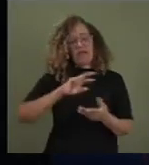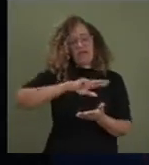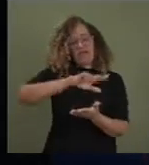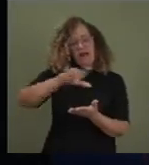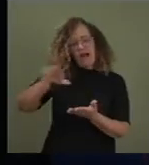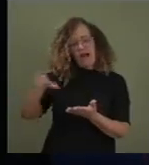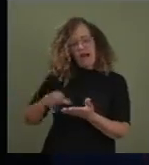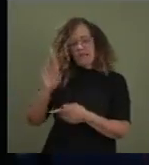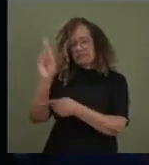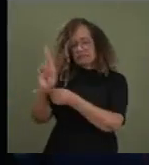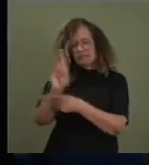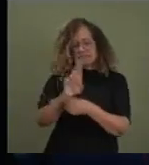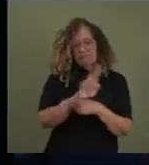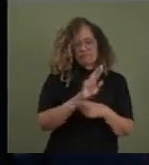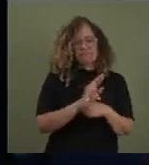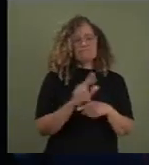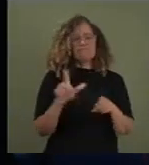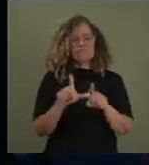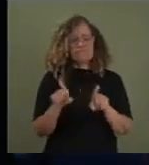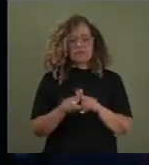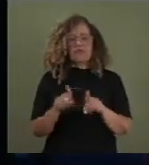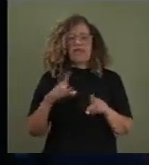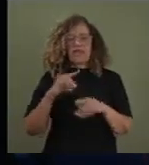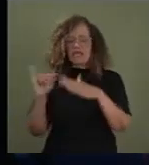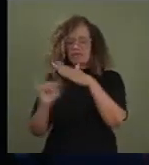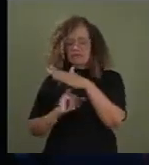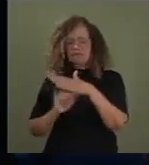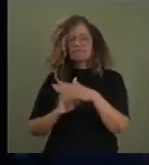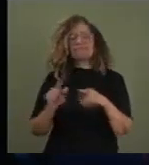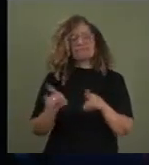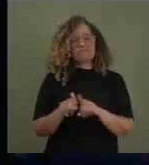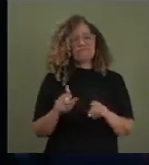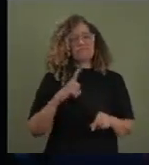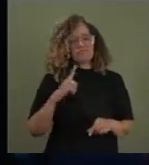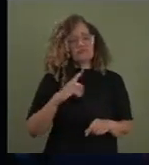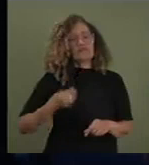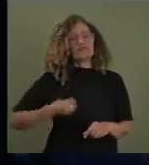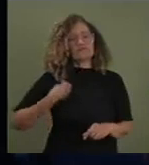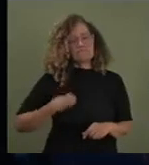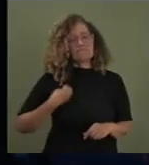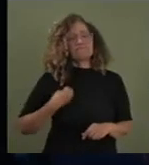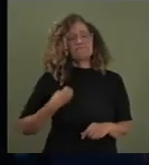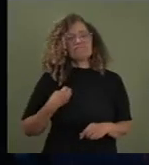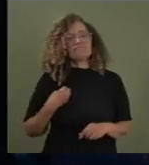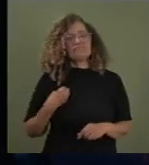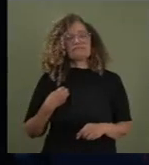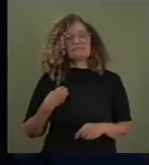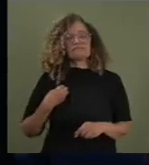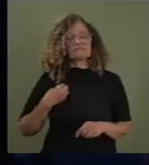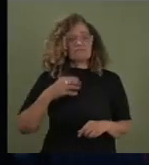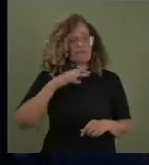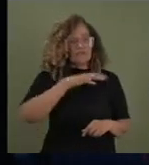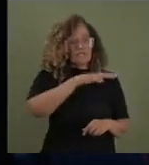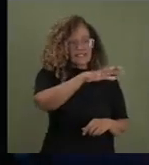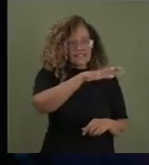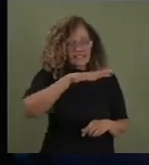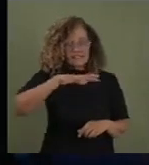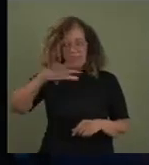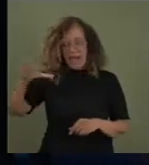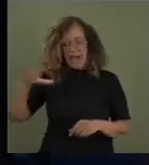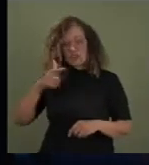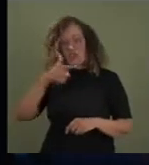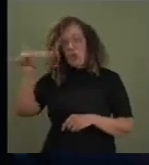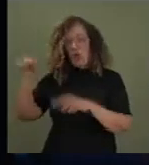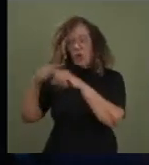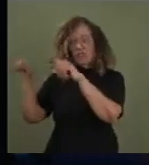autoridades e dezenas de entidades tivemos que buscar espaço em outra sala de